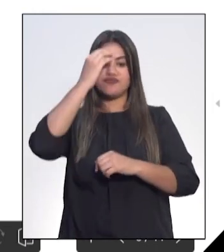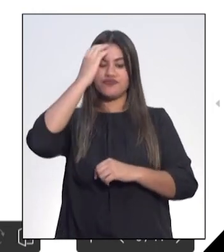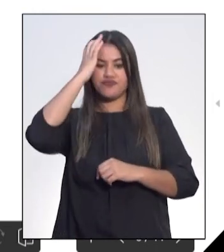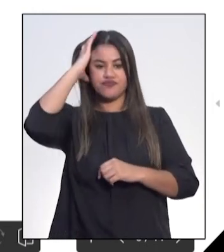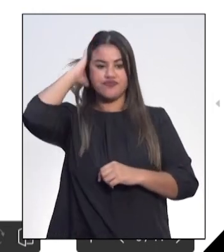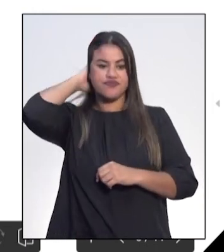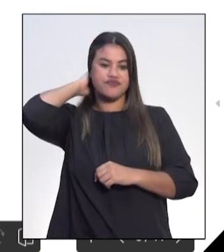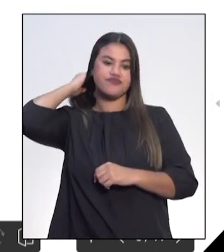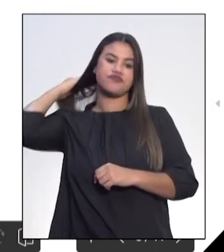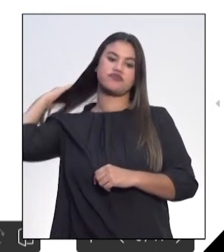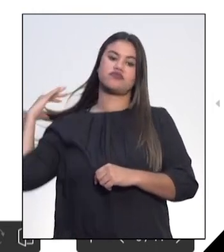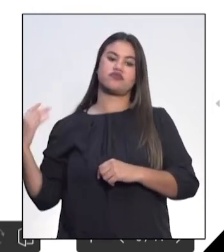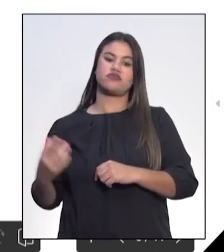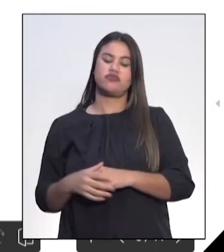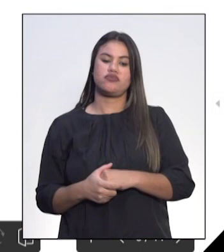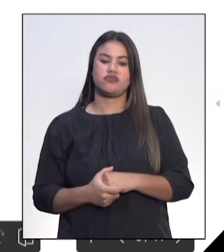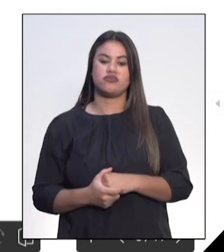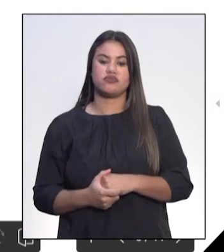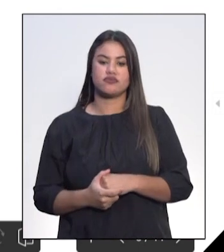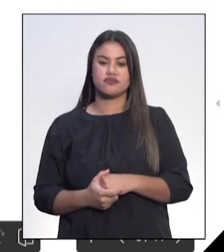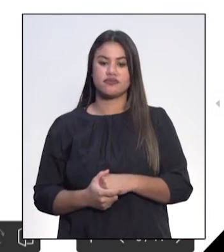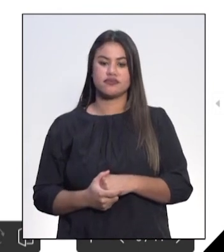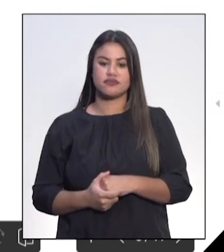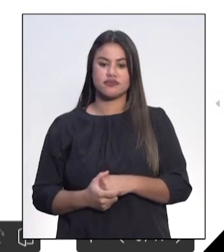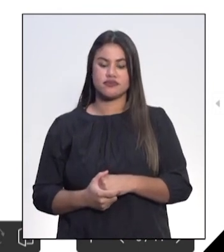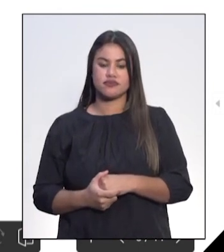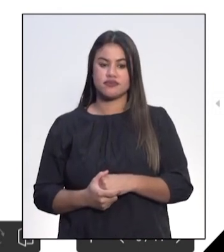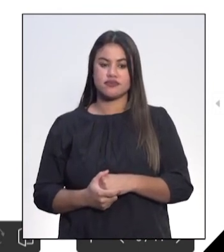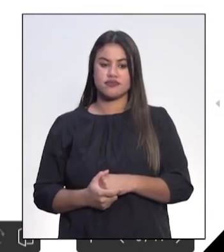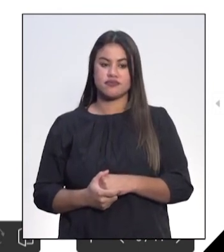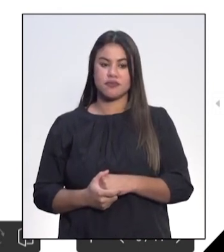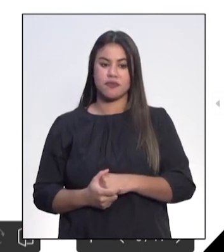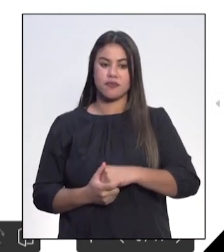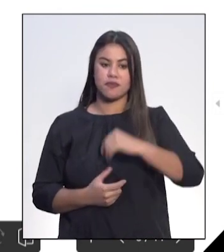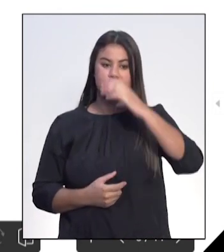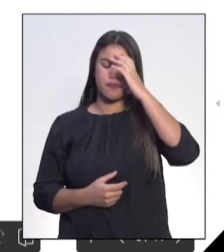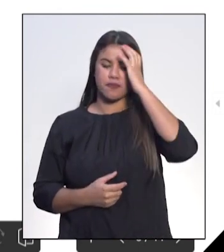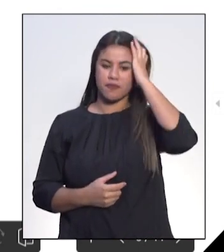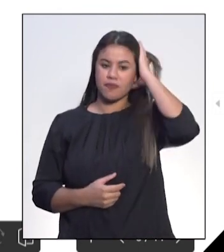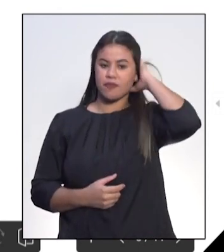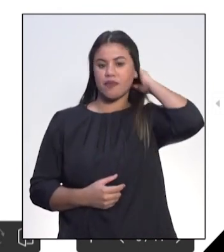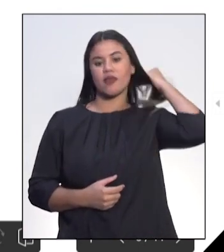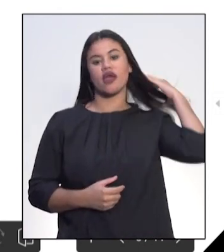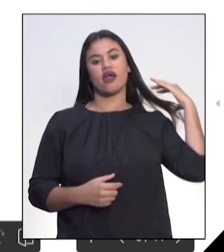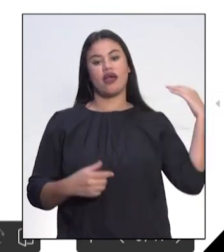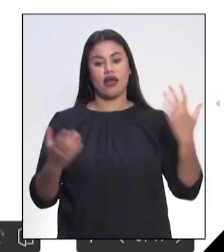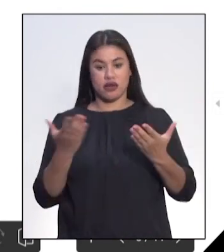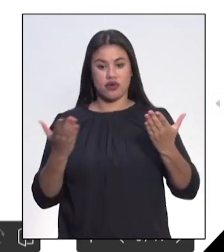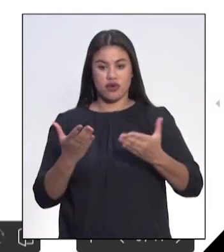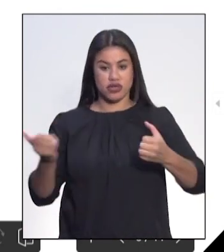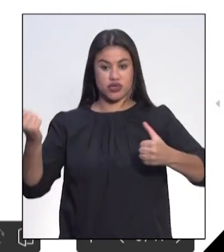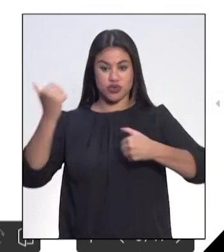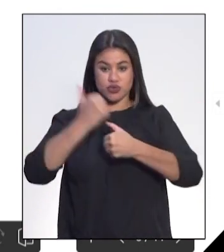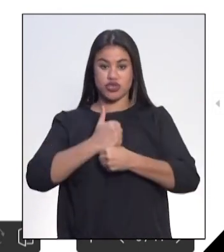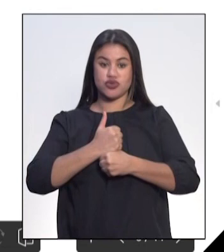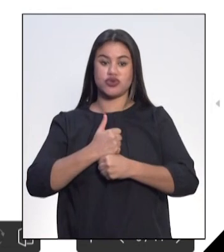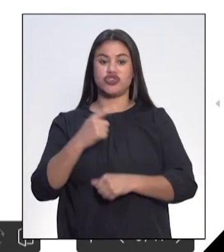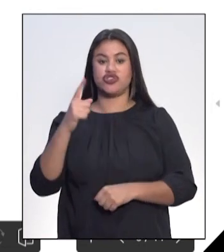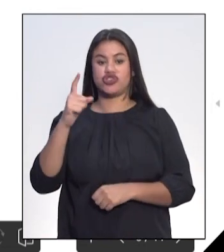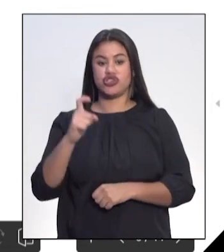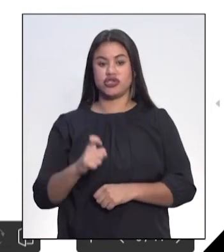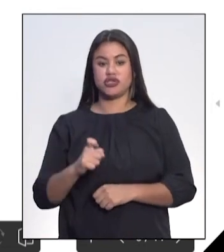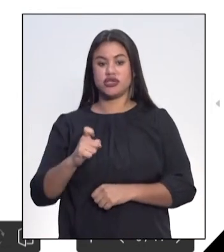b é o que multiplica o x, e o c é o nosso famoso termo independente. Então, vamos substituir. X do vértice é